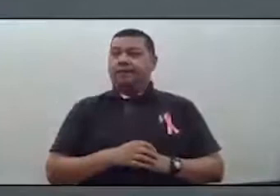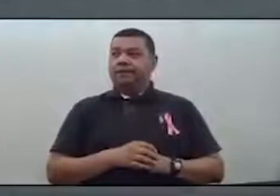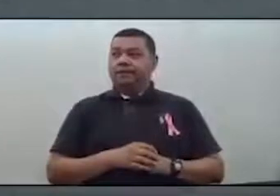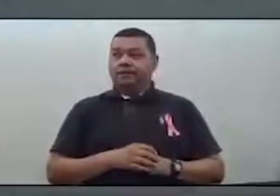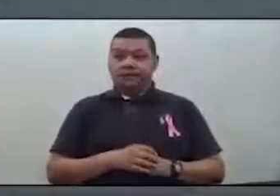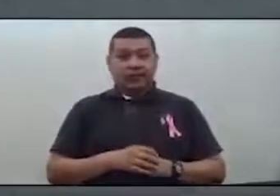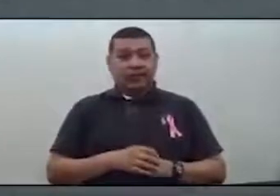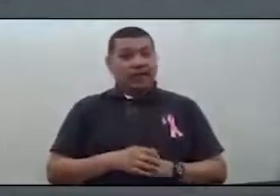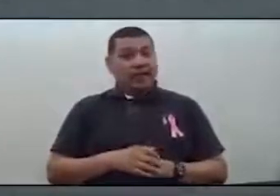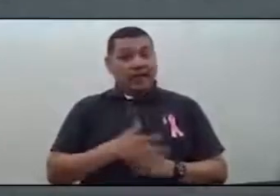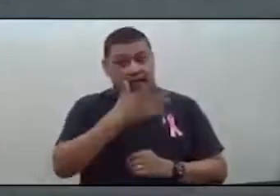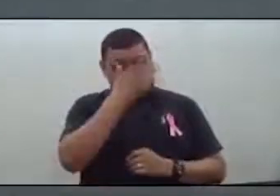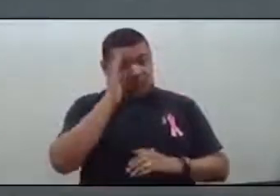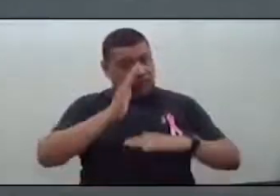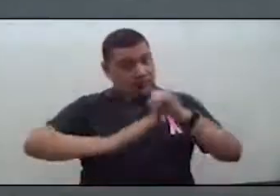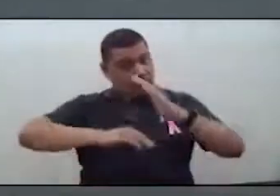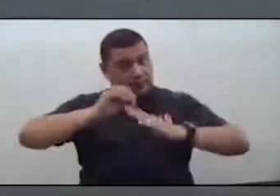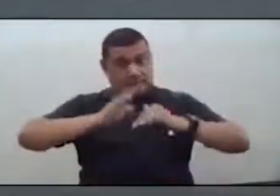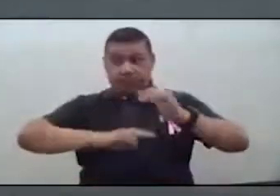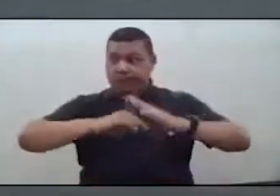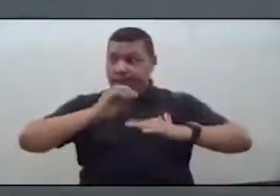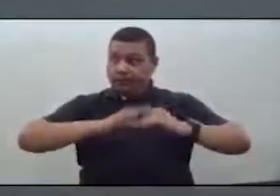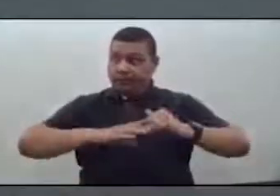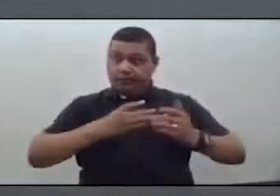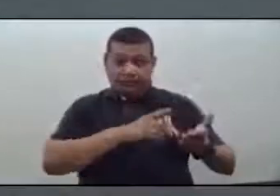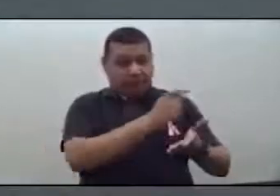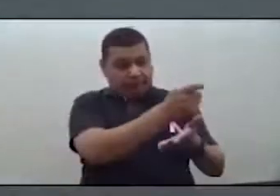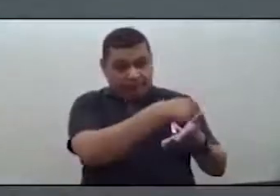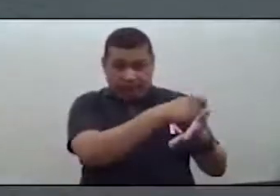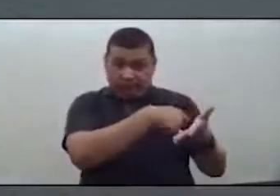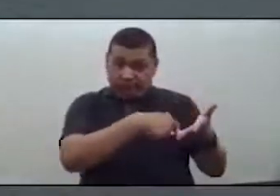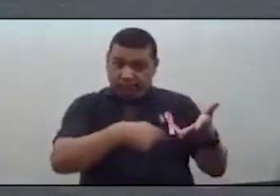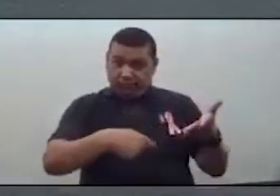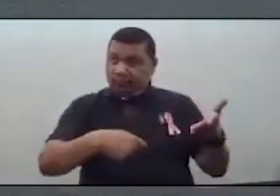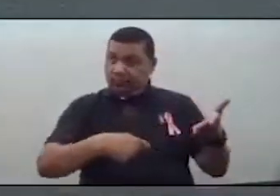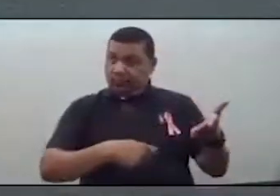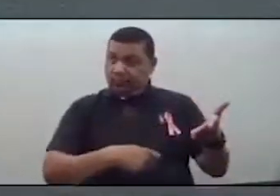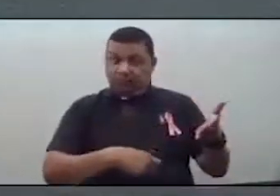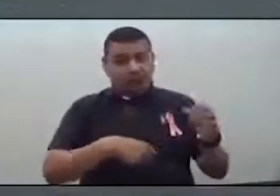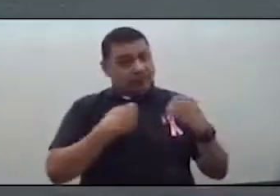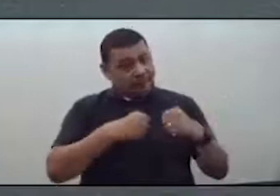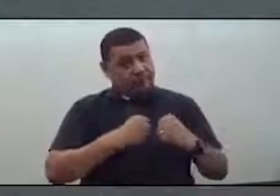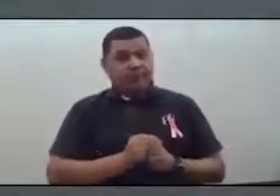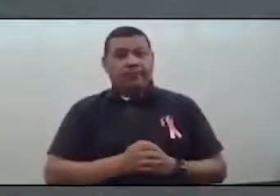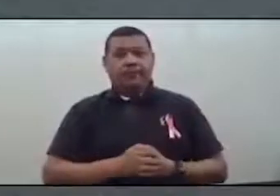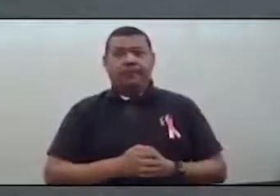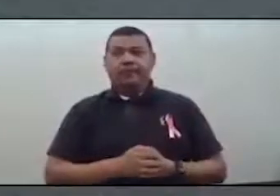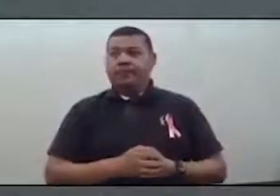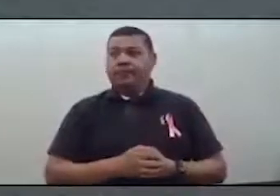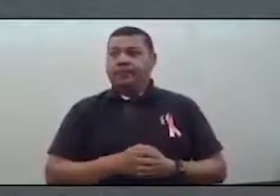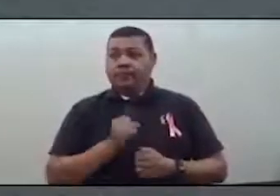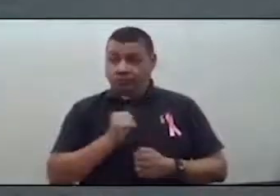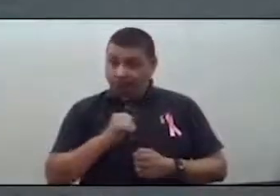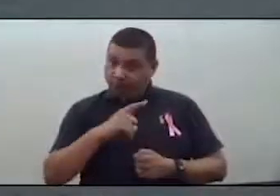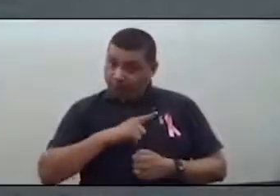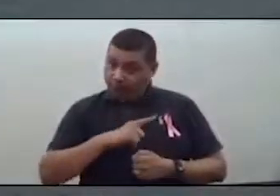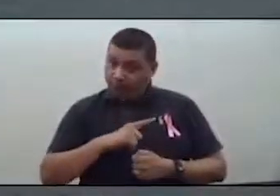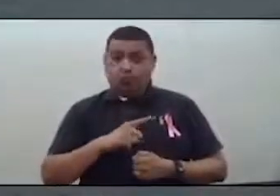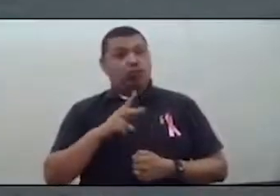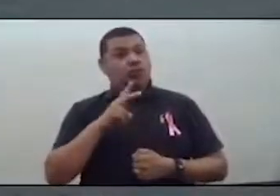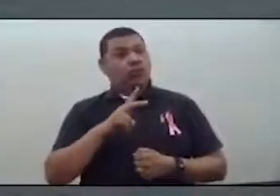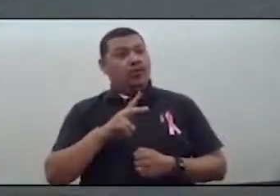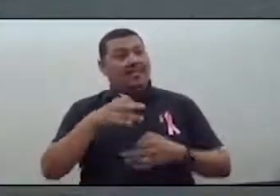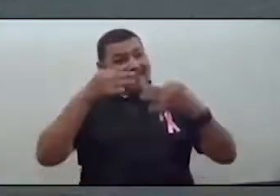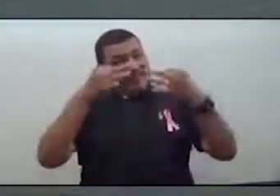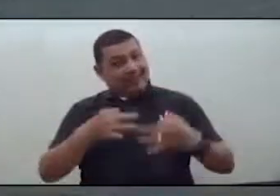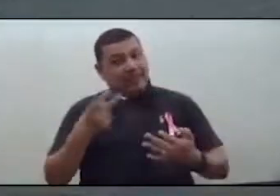essas pessoas que são responsáveis em assinar um projeto daquele ali têm que saber se aquilo aguenta a vazão de água e por